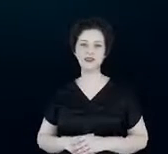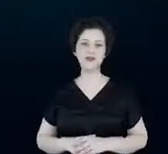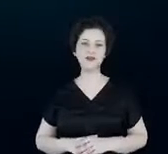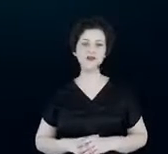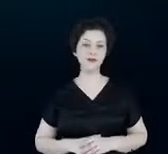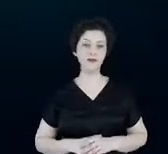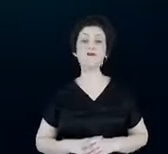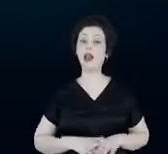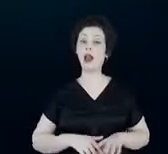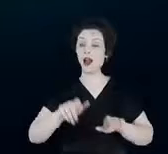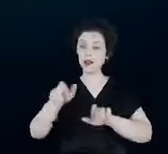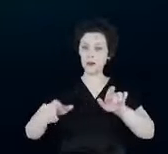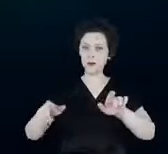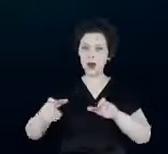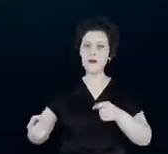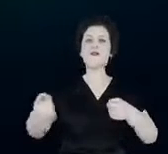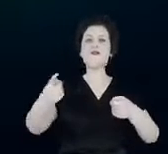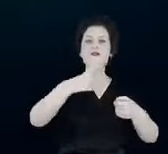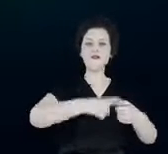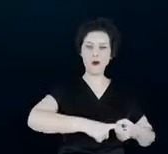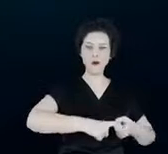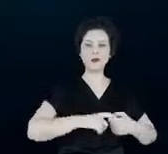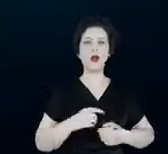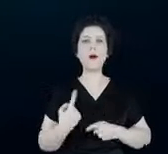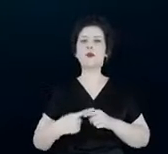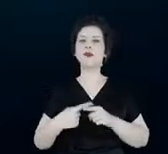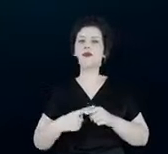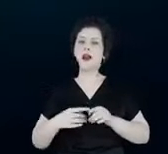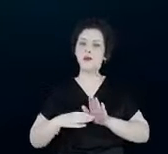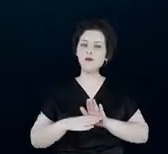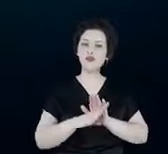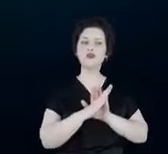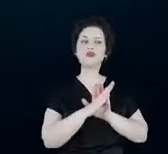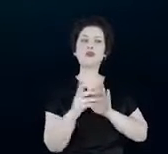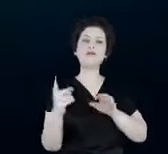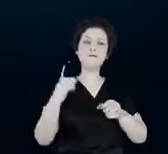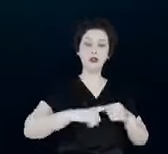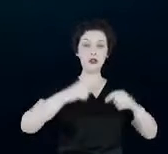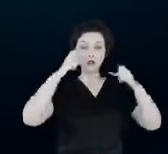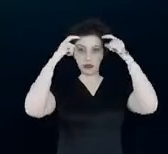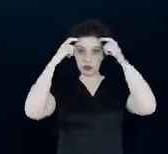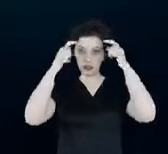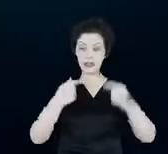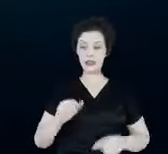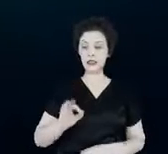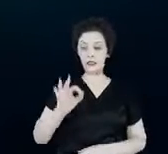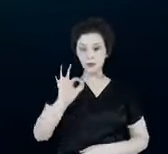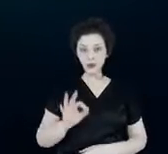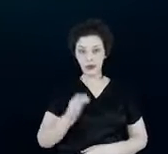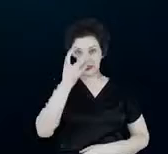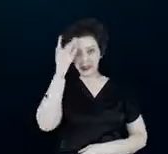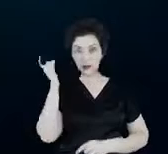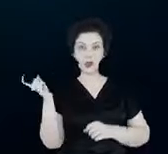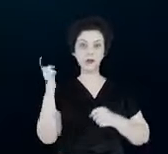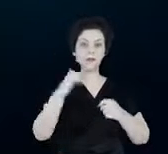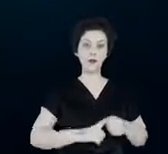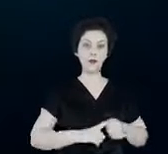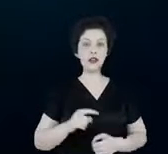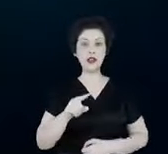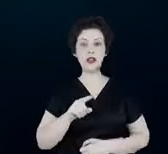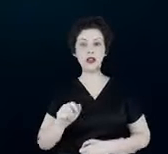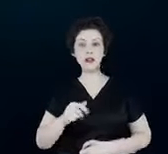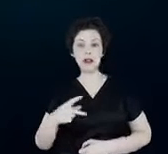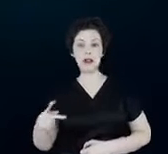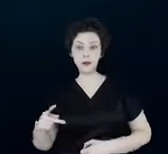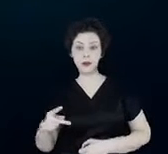e as pessoas voltam também né porque que sobe isso as pessoas voltam a Disney setenta por cento dos clientes voltam na sapo 75 por